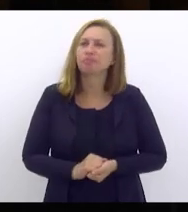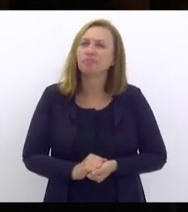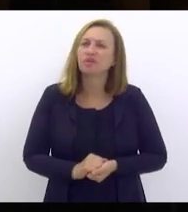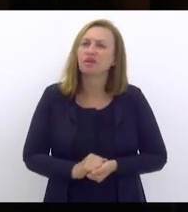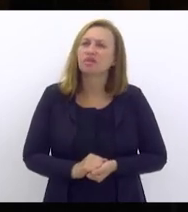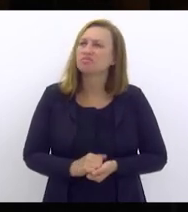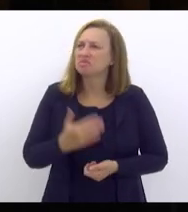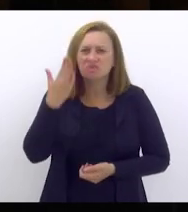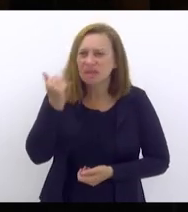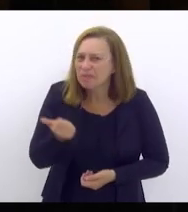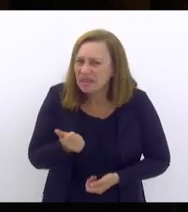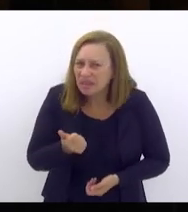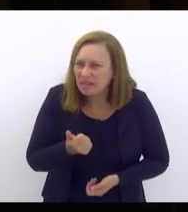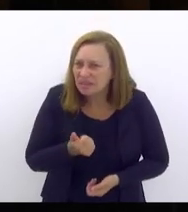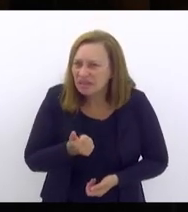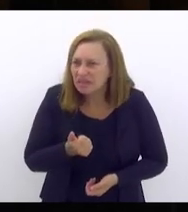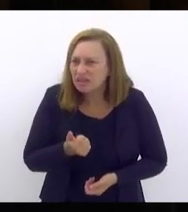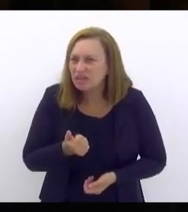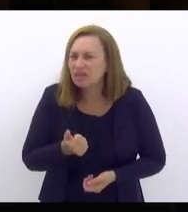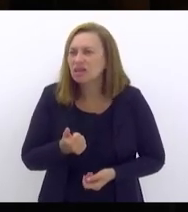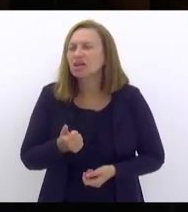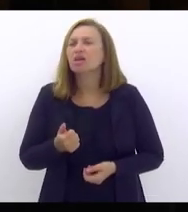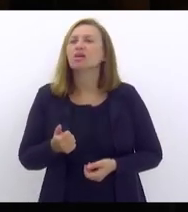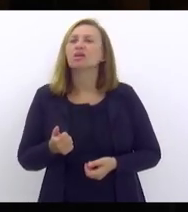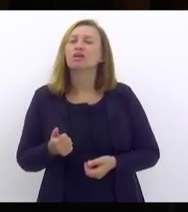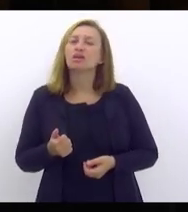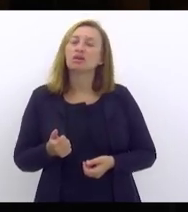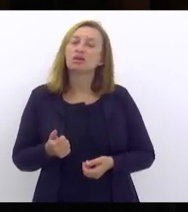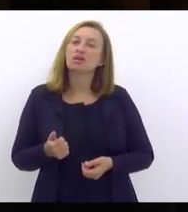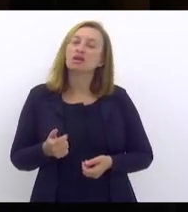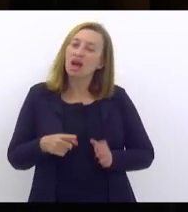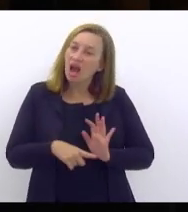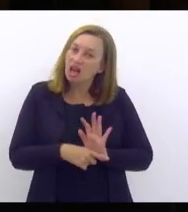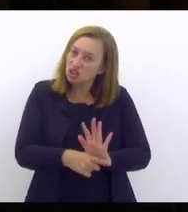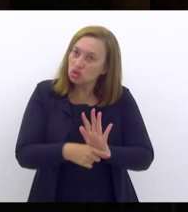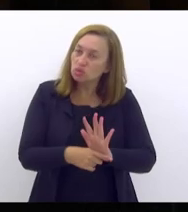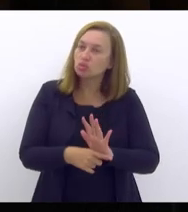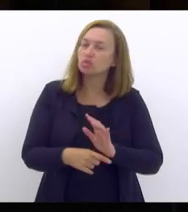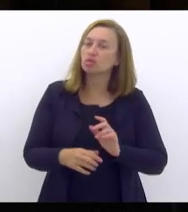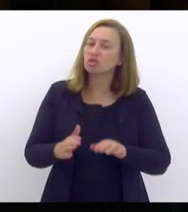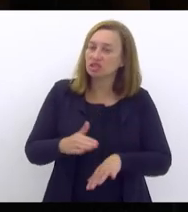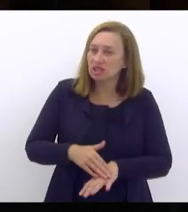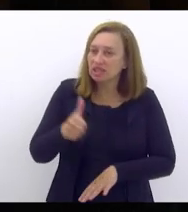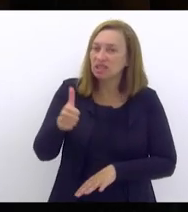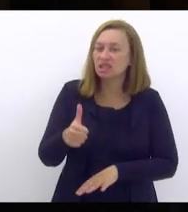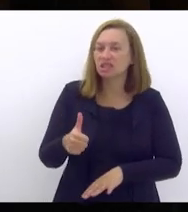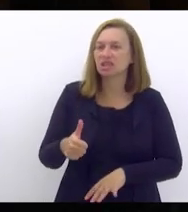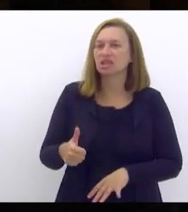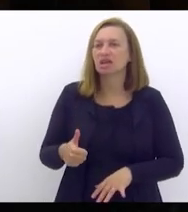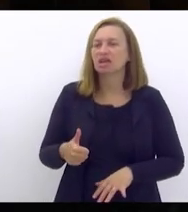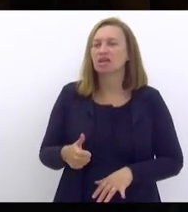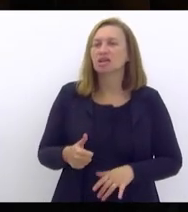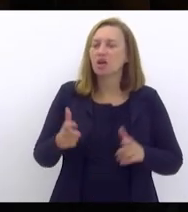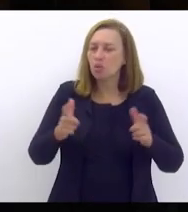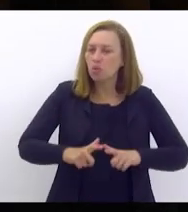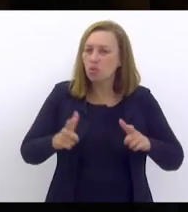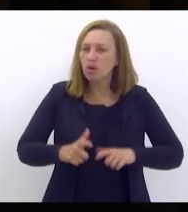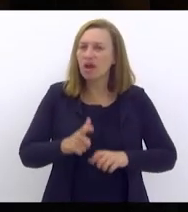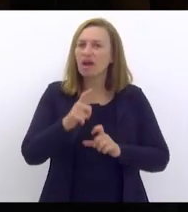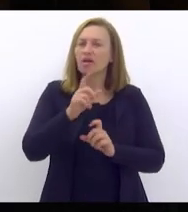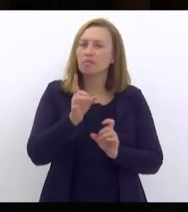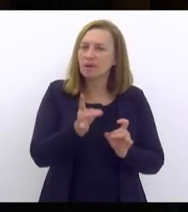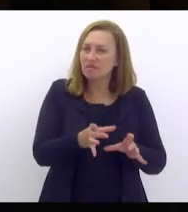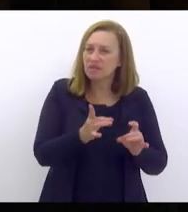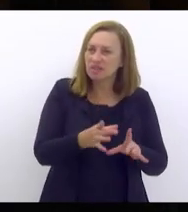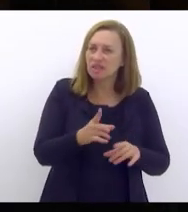Ele não já sabia disso? Busca uma forma de legalizar os caras, de dar dignidade, de arrumar um lugar para eles venderem a